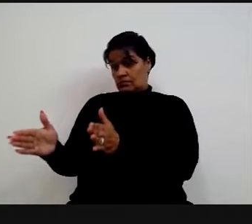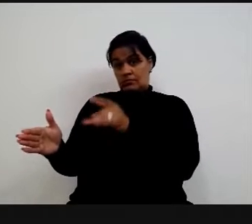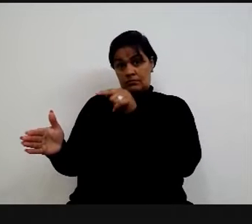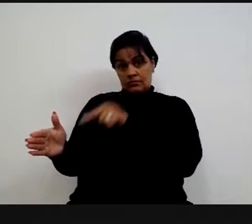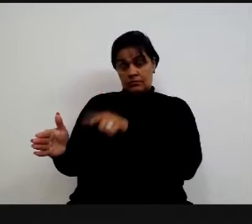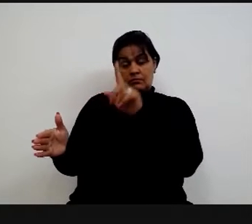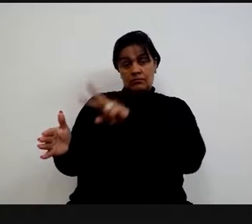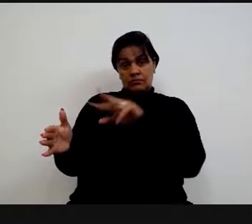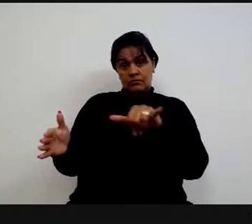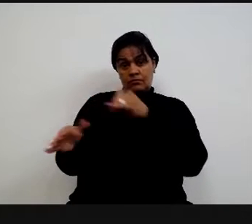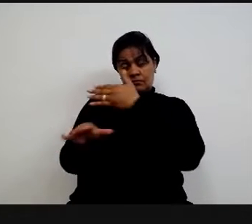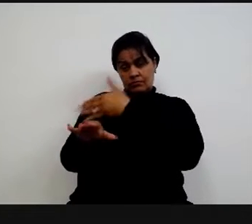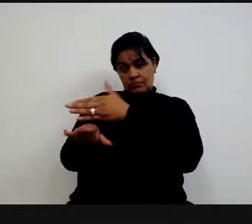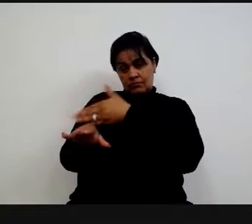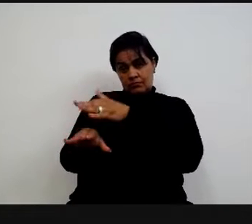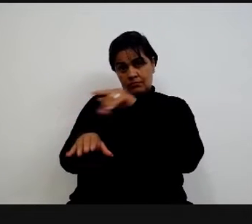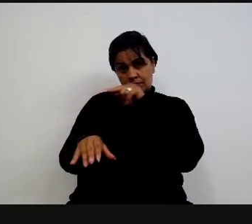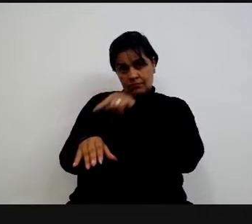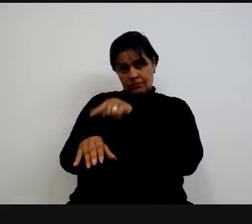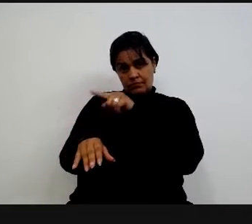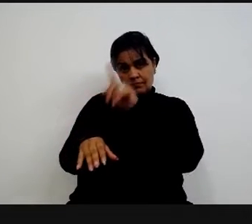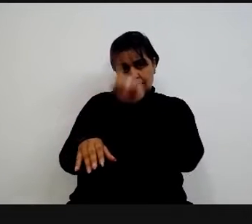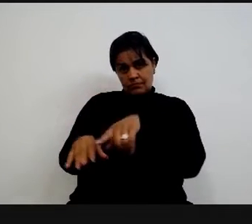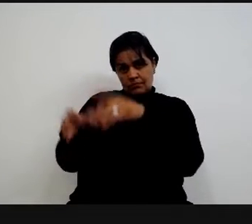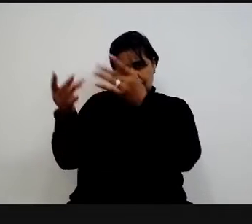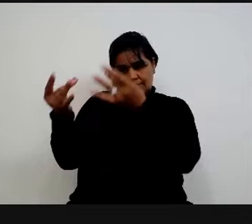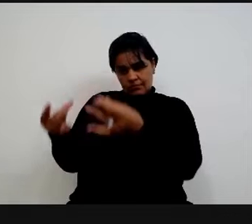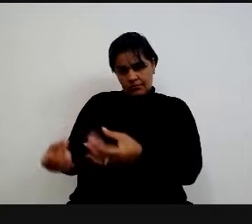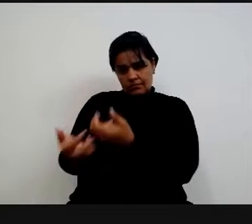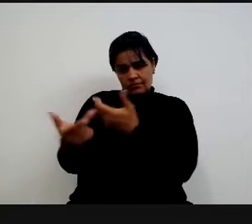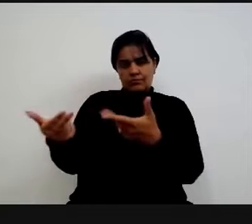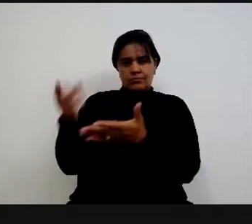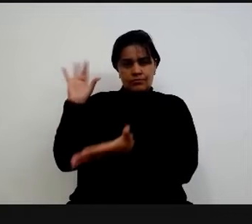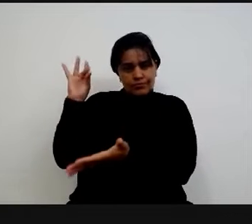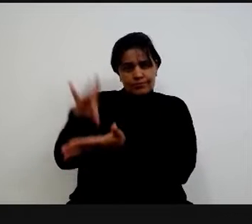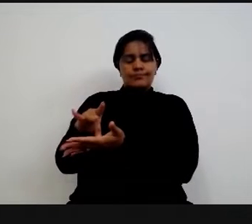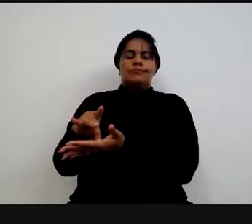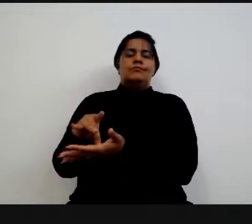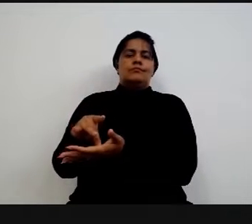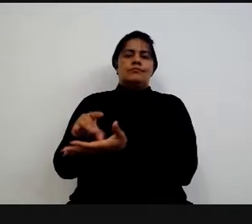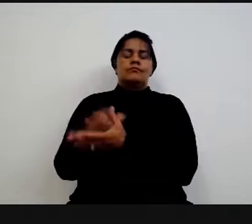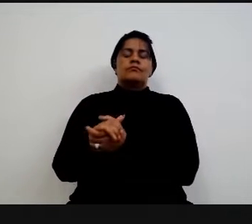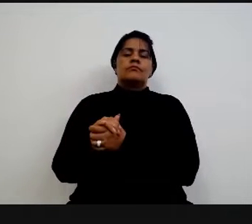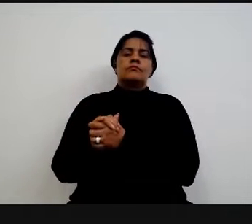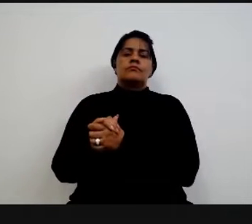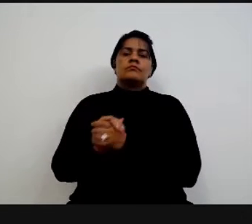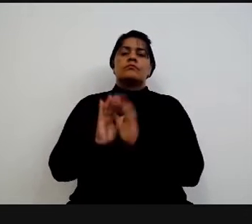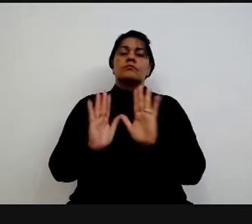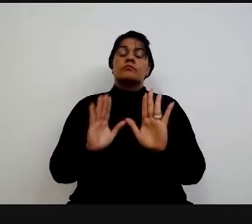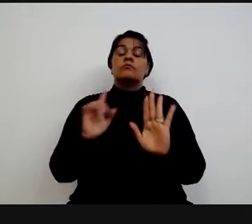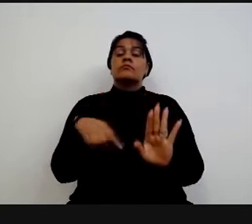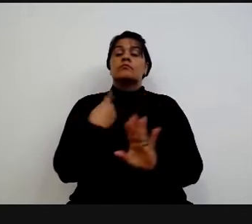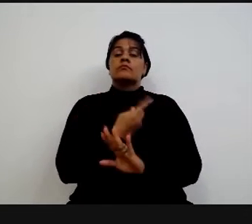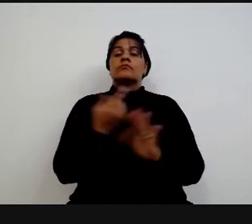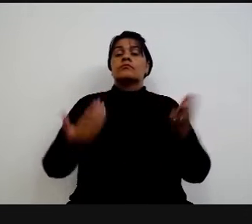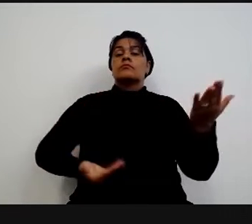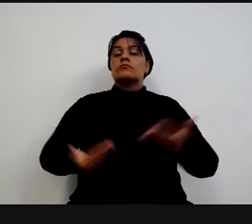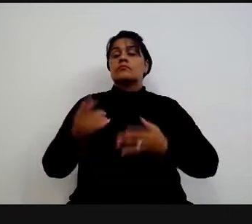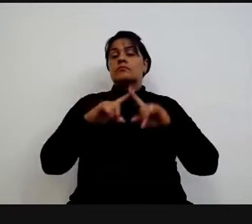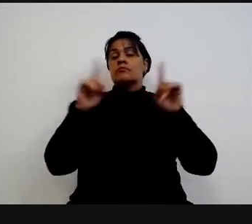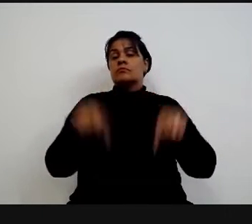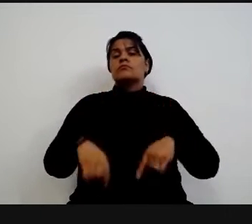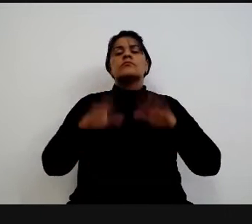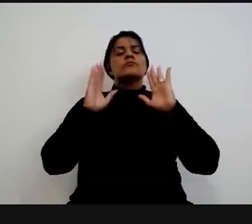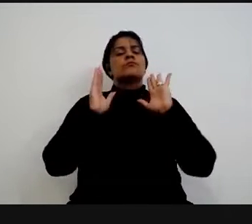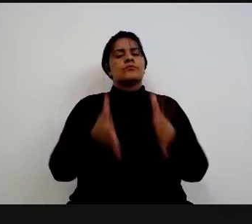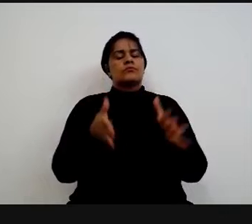passa a preparar em termos mais práticos. E, em relação aos nossos servidores, a gente já passou por um